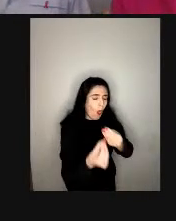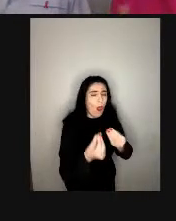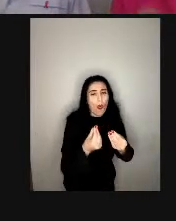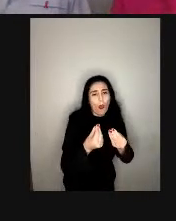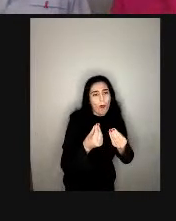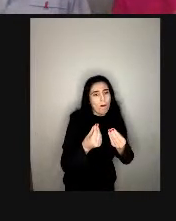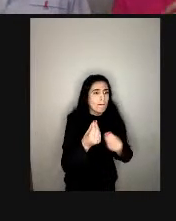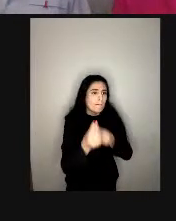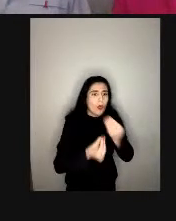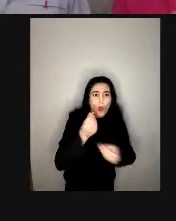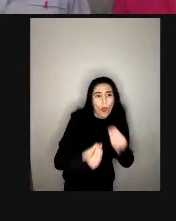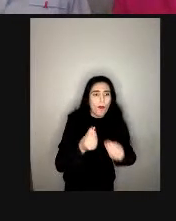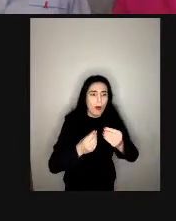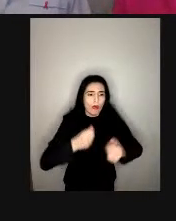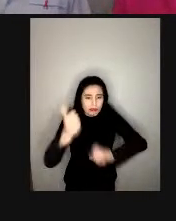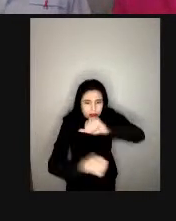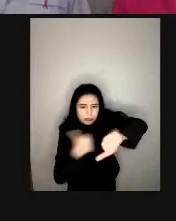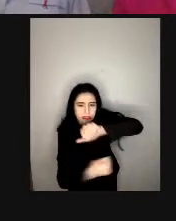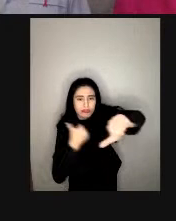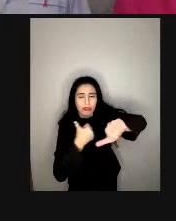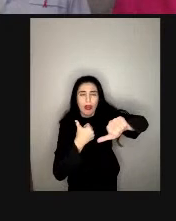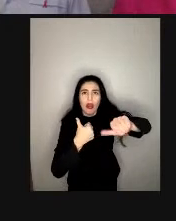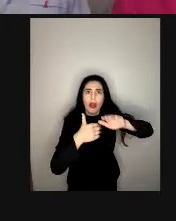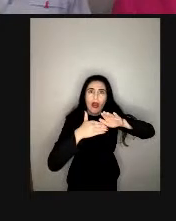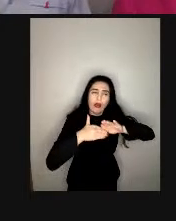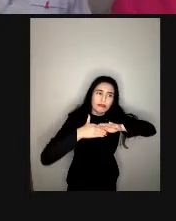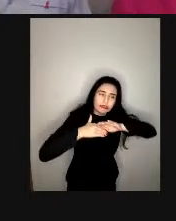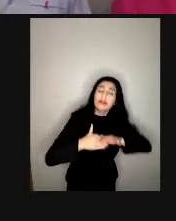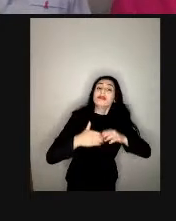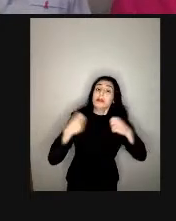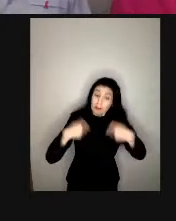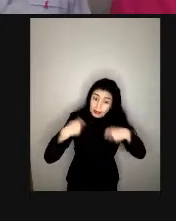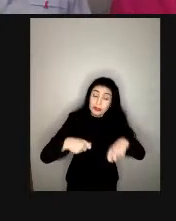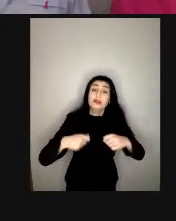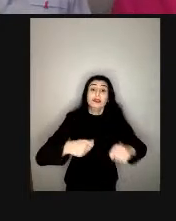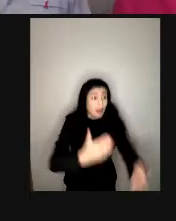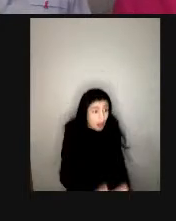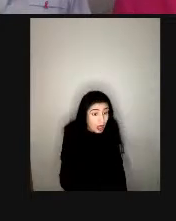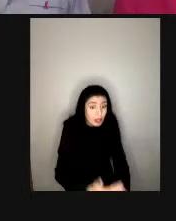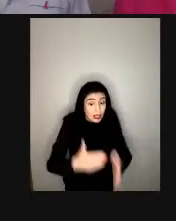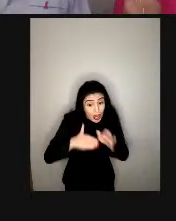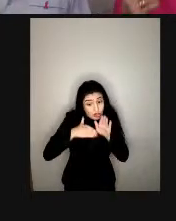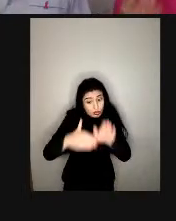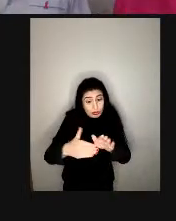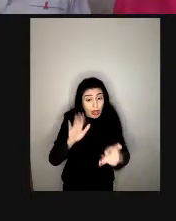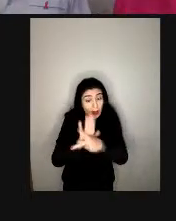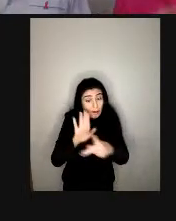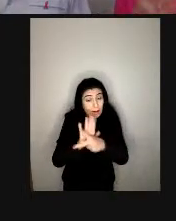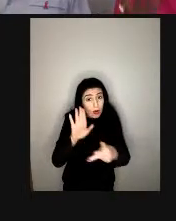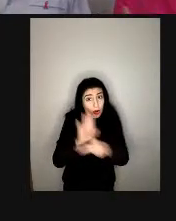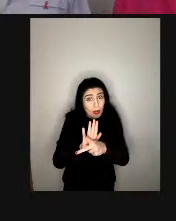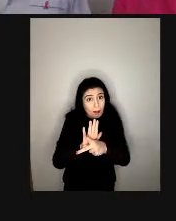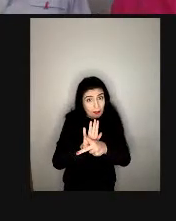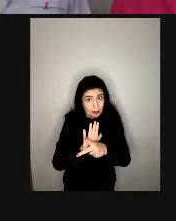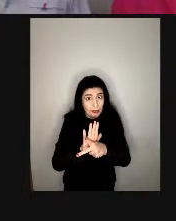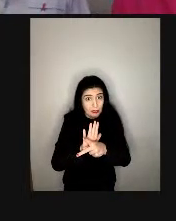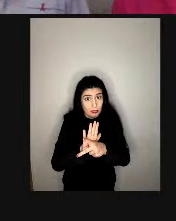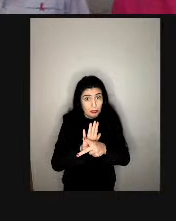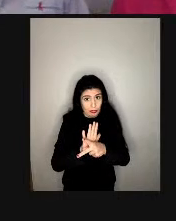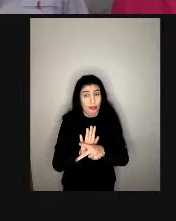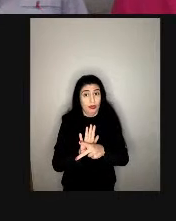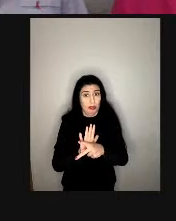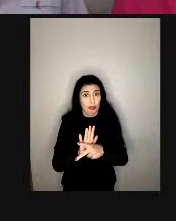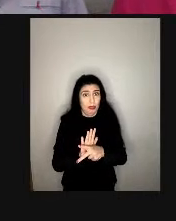que eu faço, doutor? Né? E ser agente do seu próprio bem-estar. Então, nesse pensamento, vamos dizer, humanista, que no caso aqui é